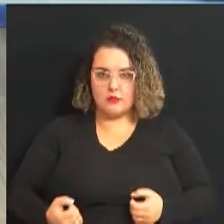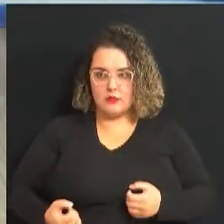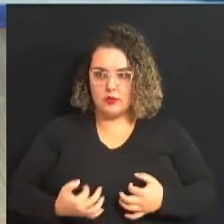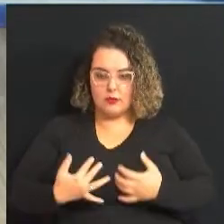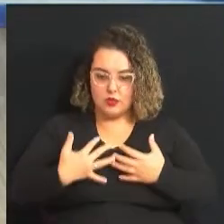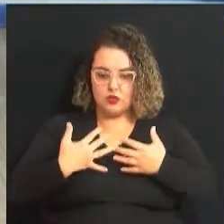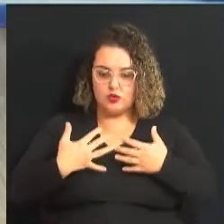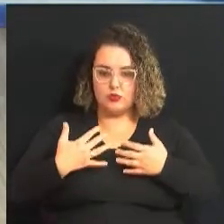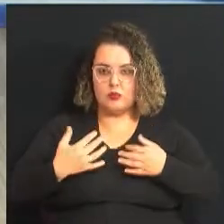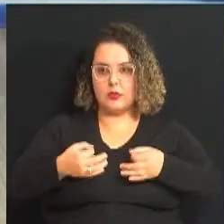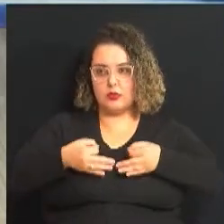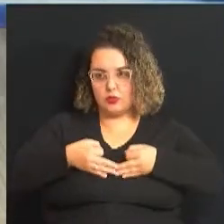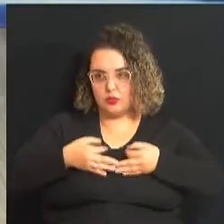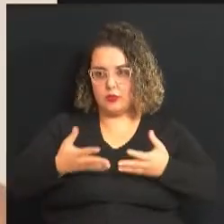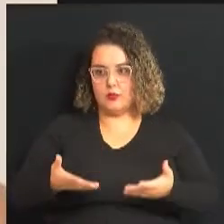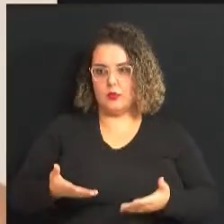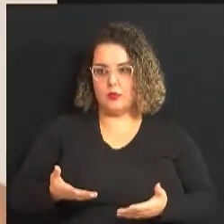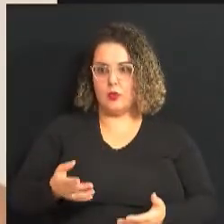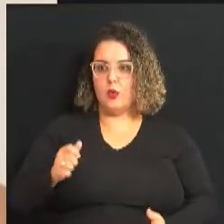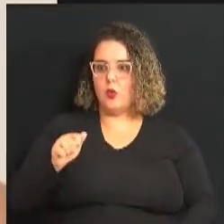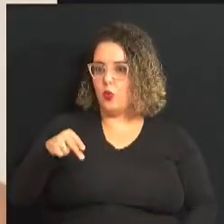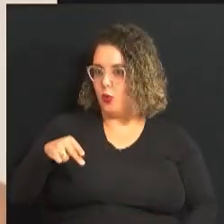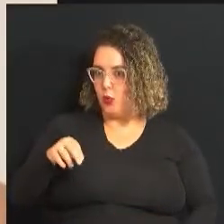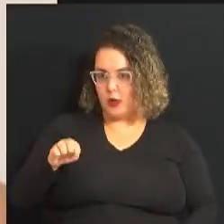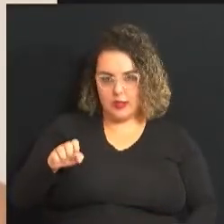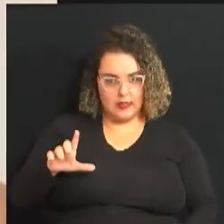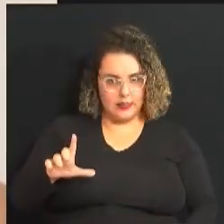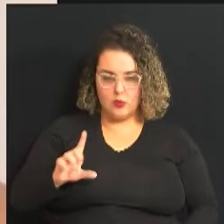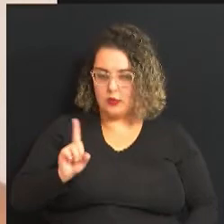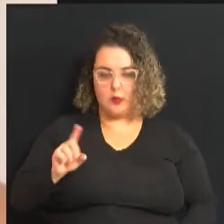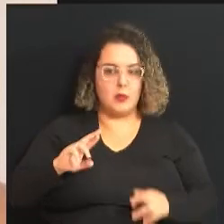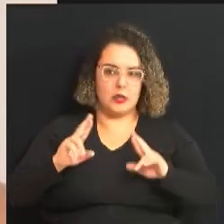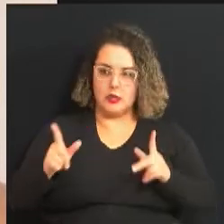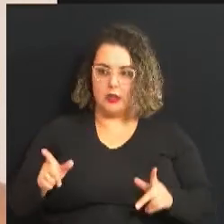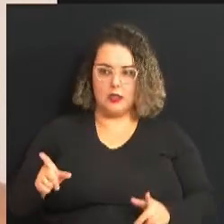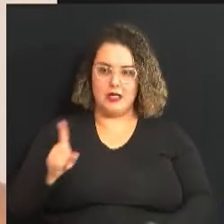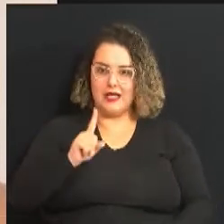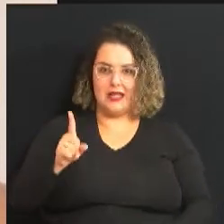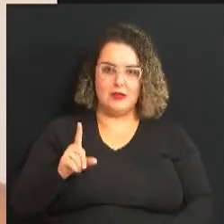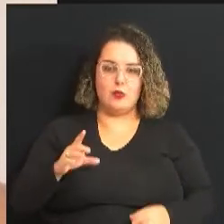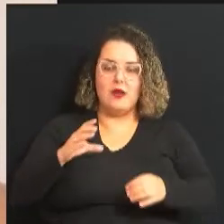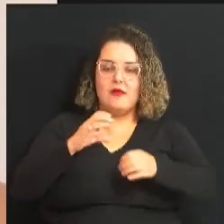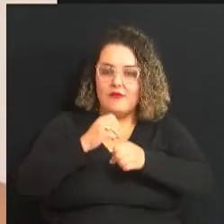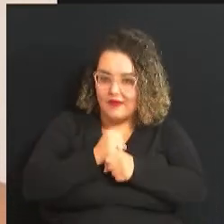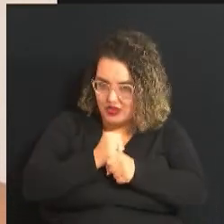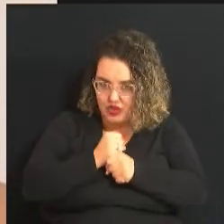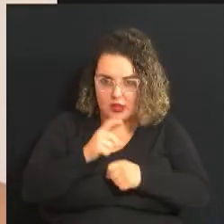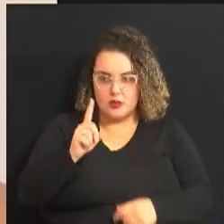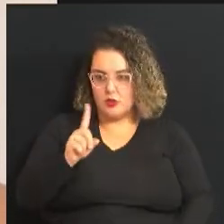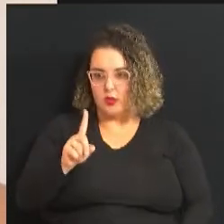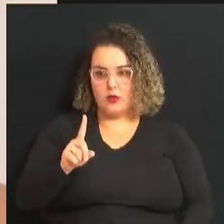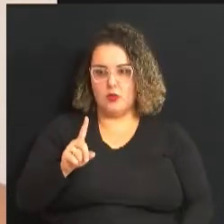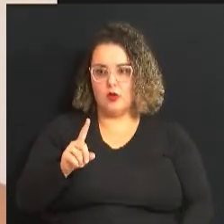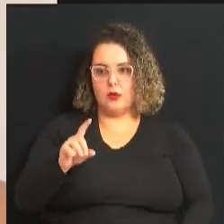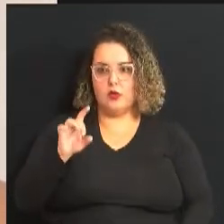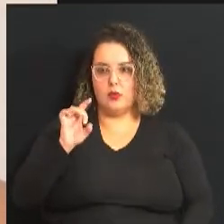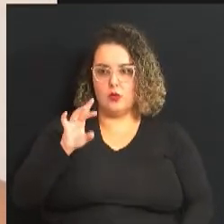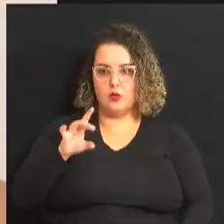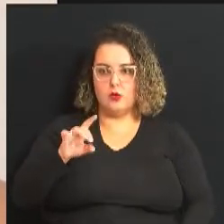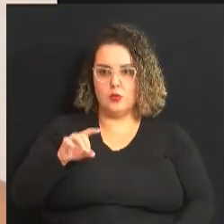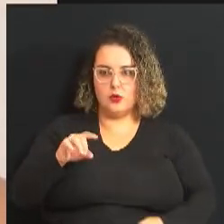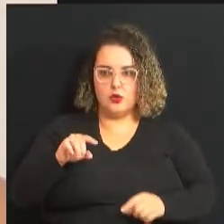doutora? Não. Aí o anel, ele não é fechado. O anel, ele é só o